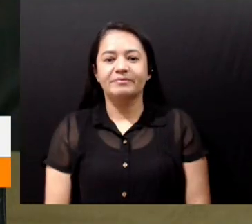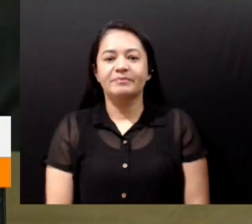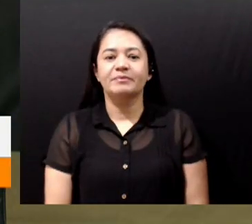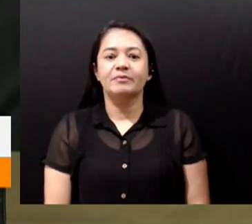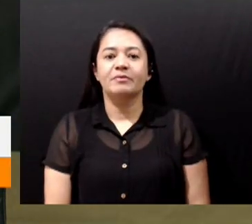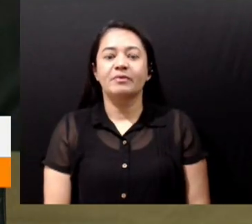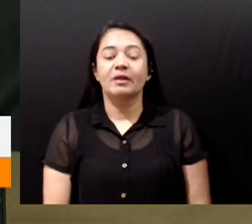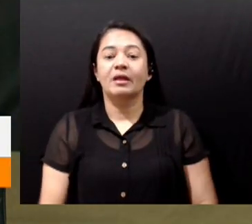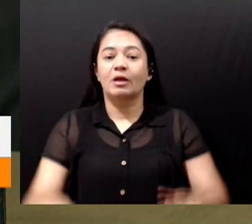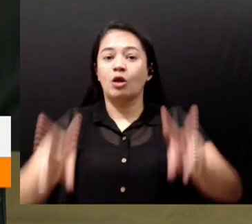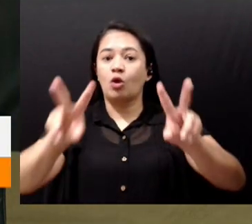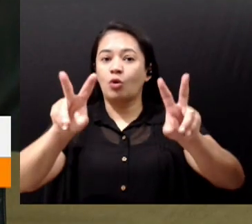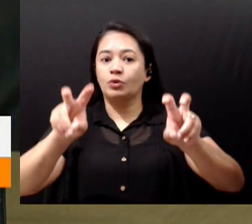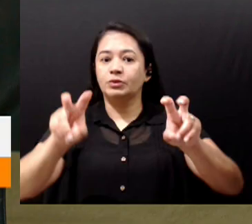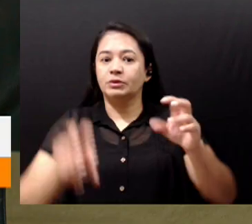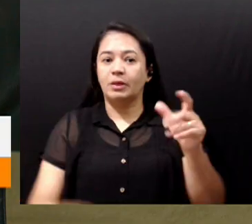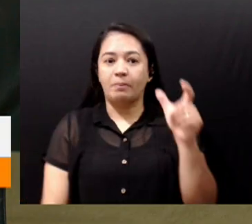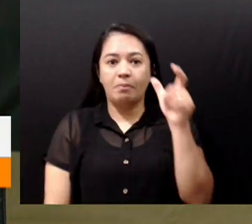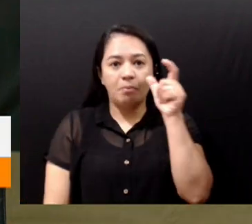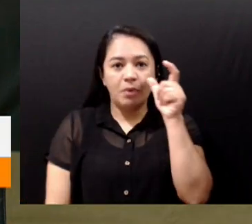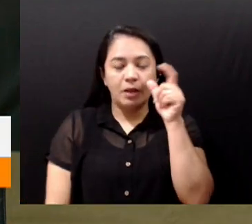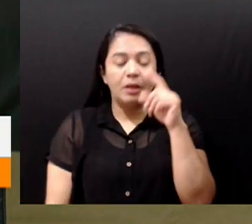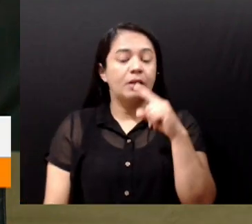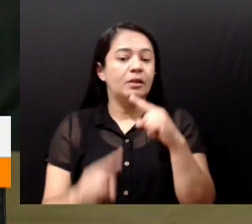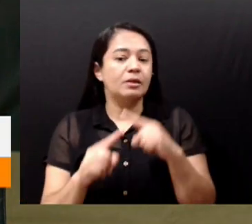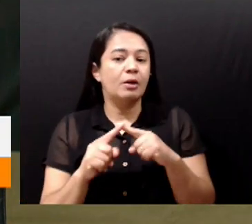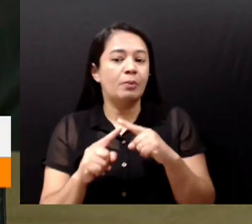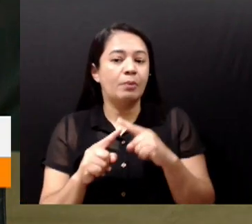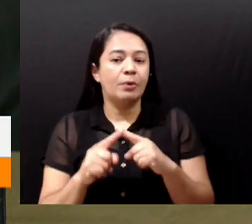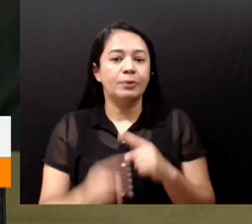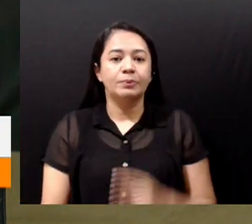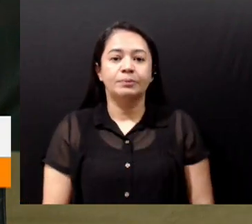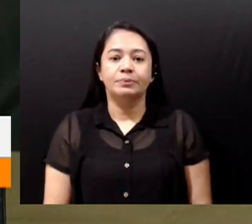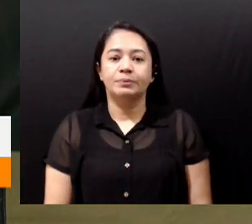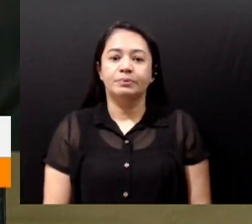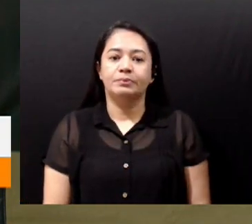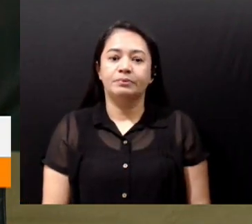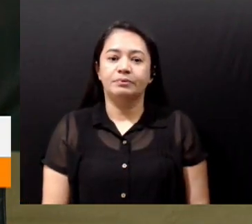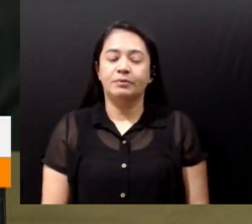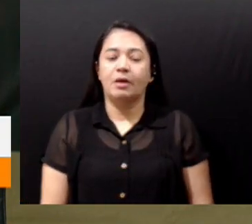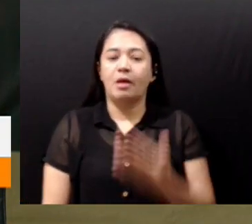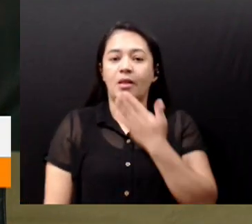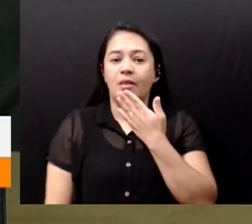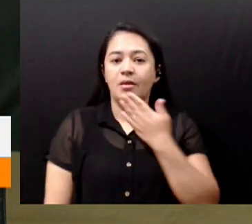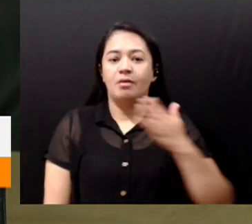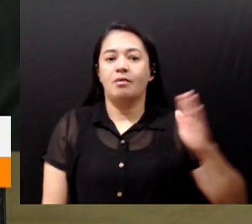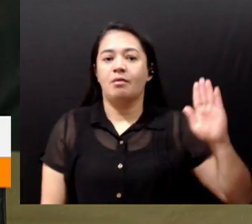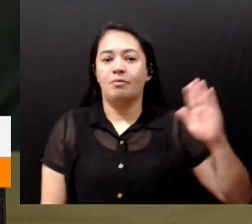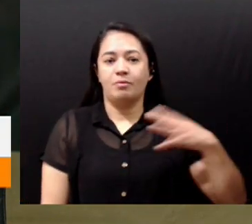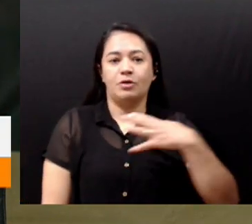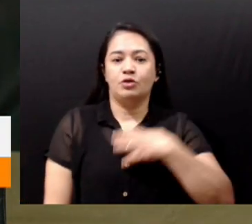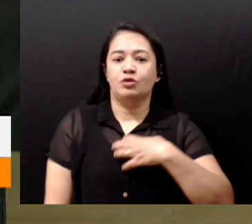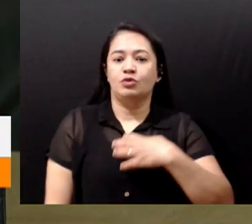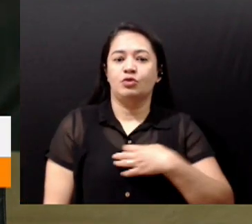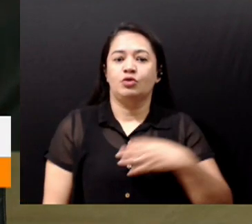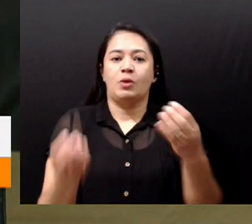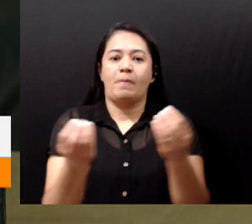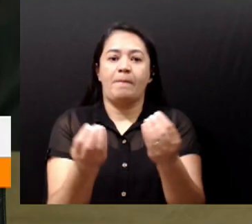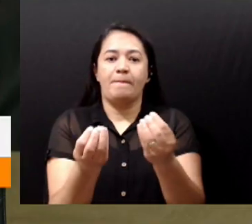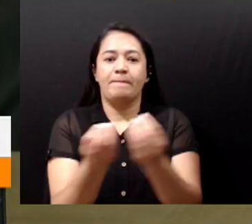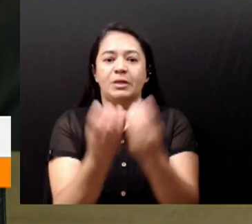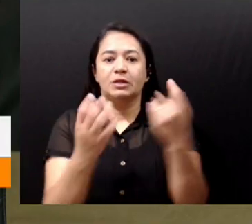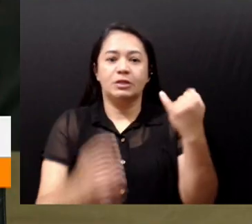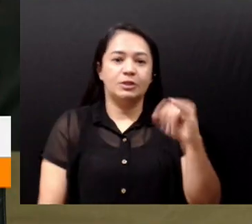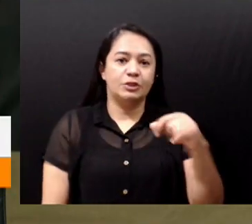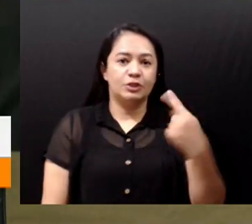muito interessante. Por quê, gente? Vamos lá. Olha, a promessa das fórmulas milagrosas, se a gente parar para pensar, se existe um